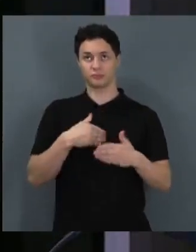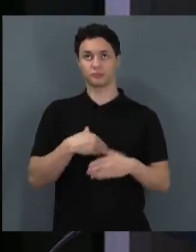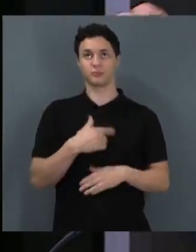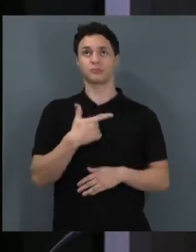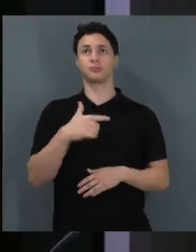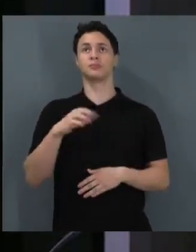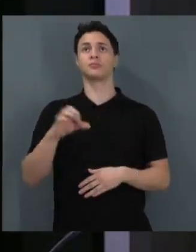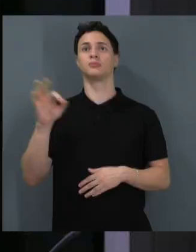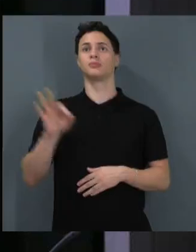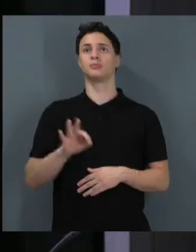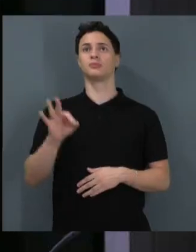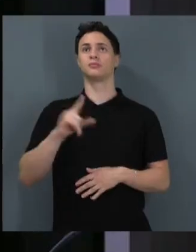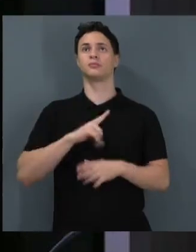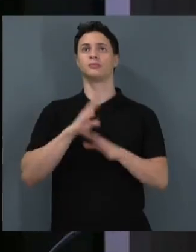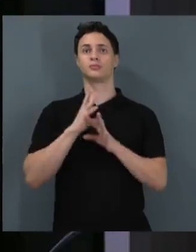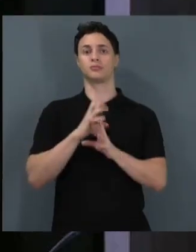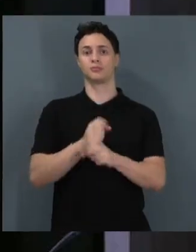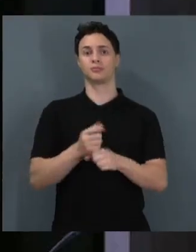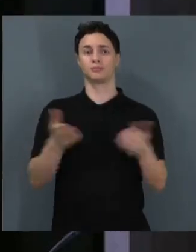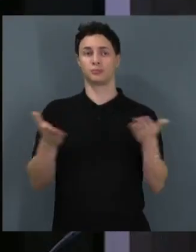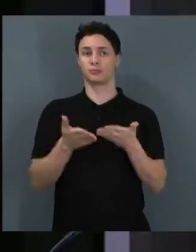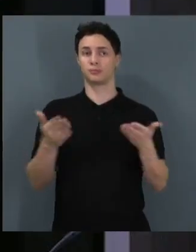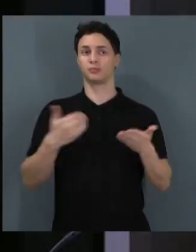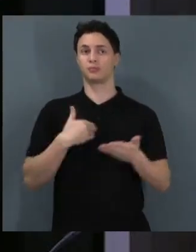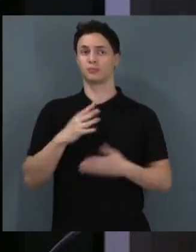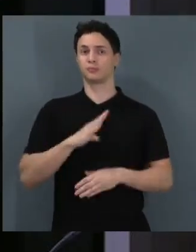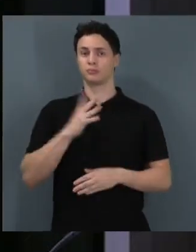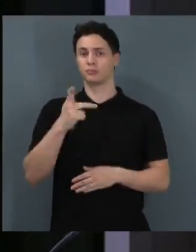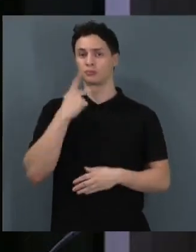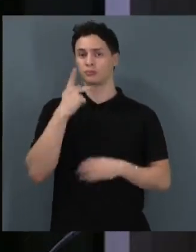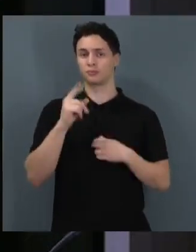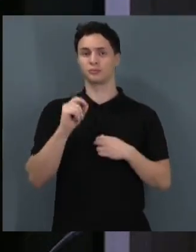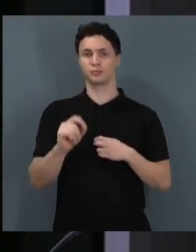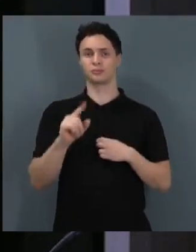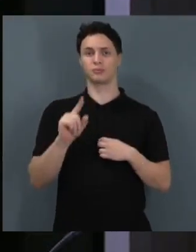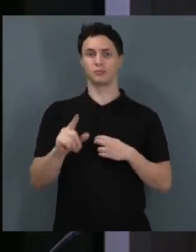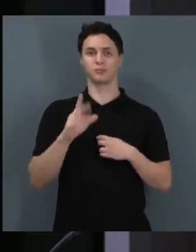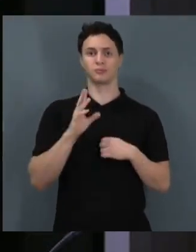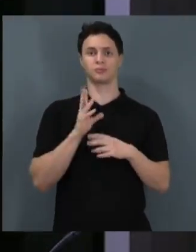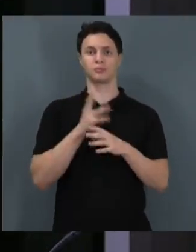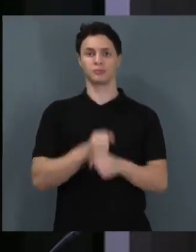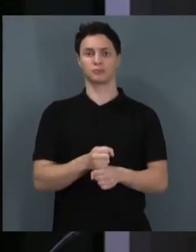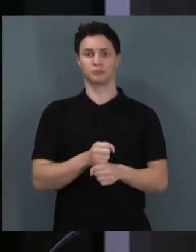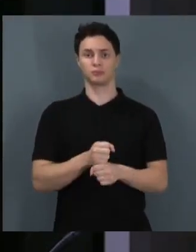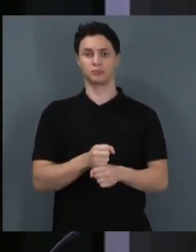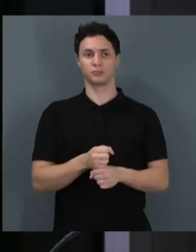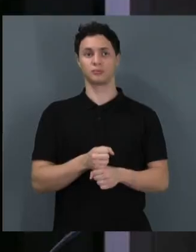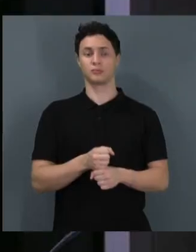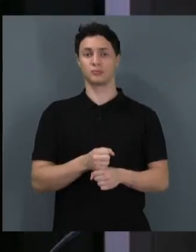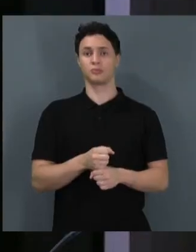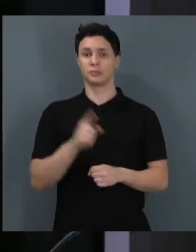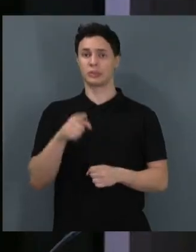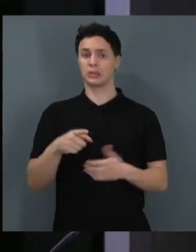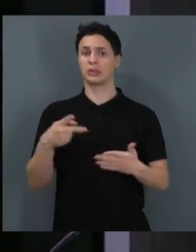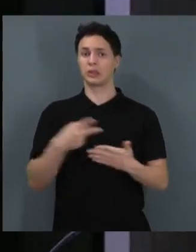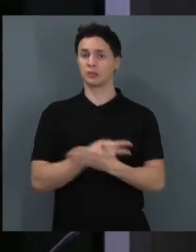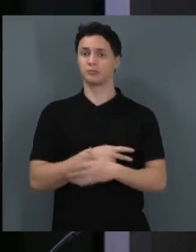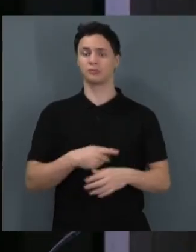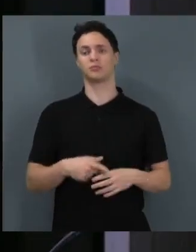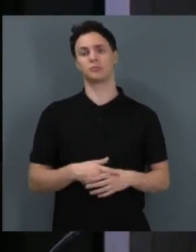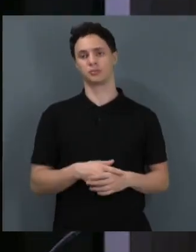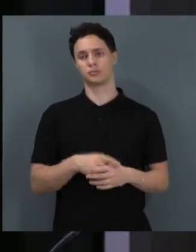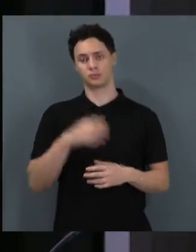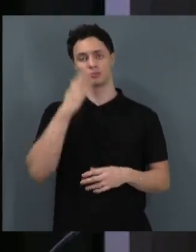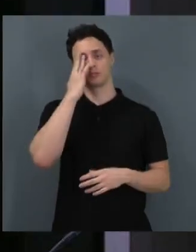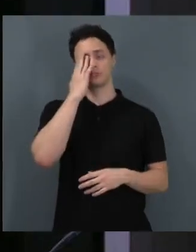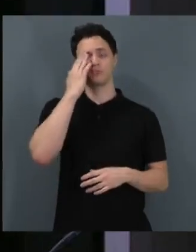os cálculos preliminares, e eu ouso afirmar aqui que esses cálculos estão equivocados,